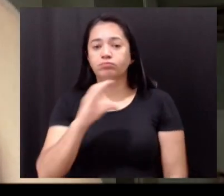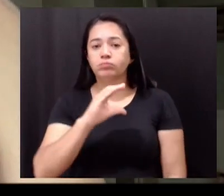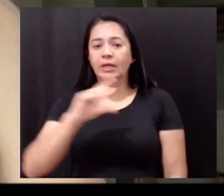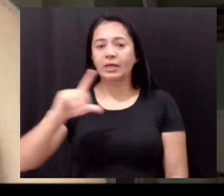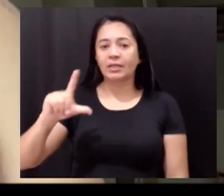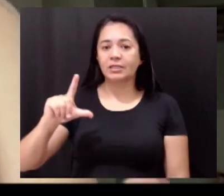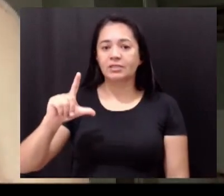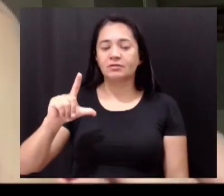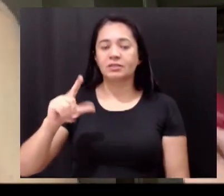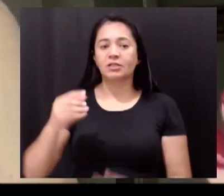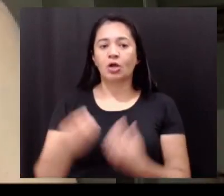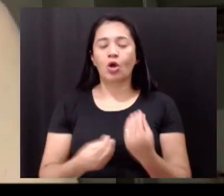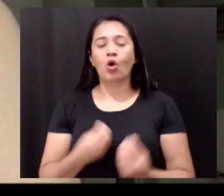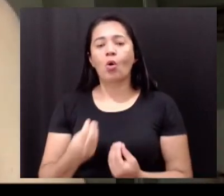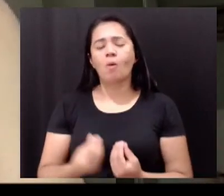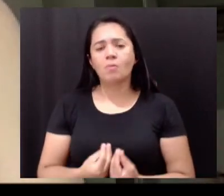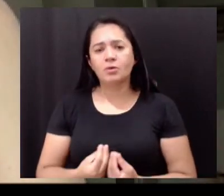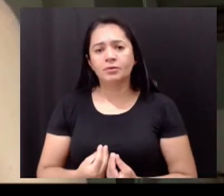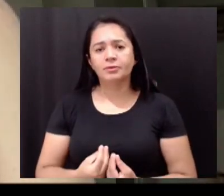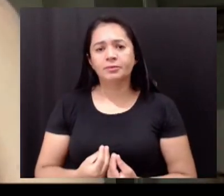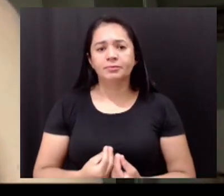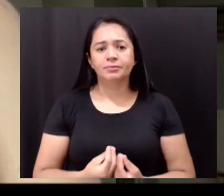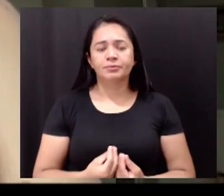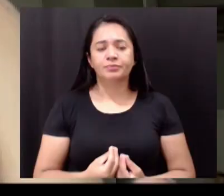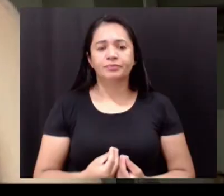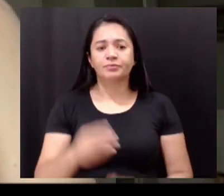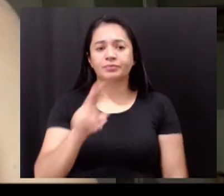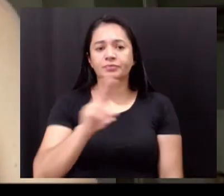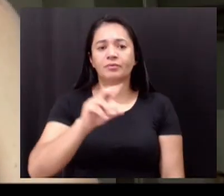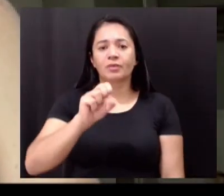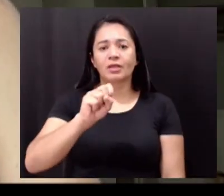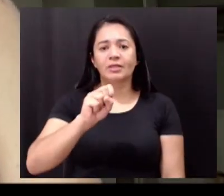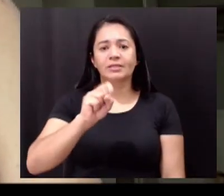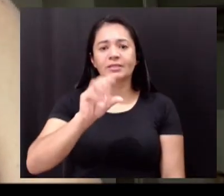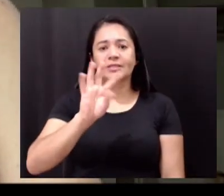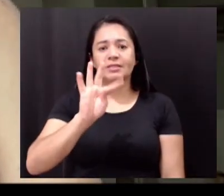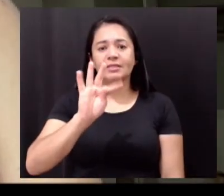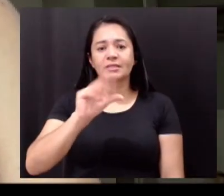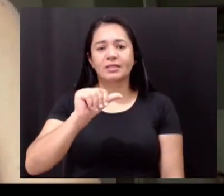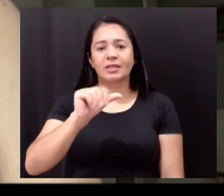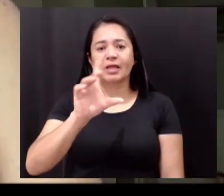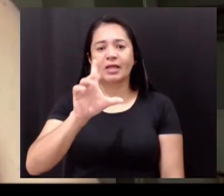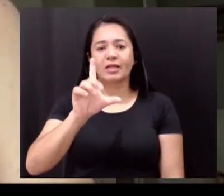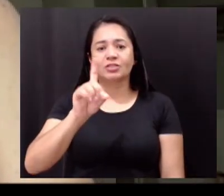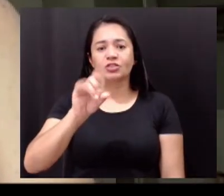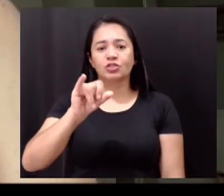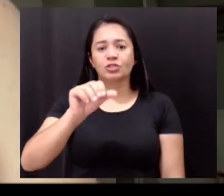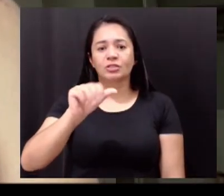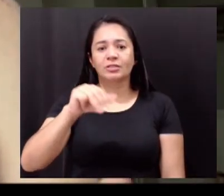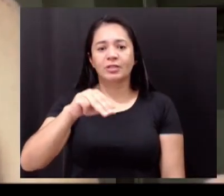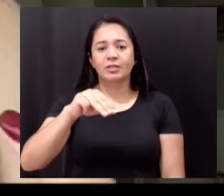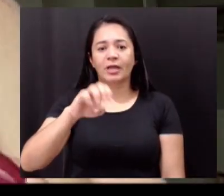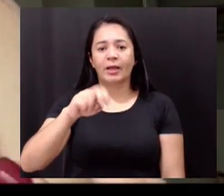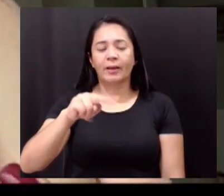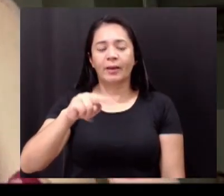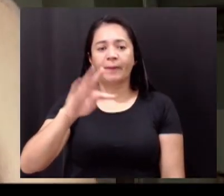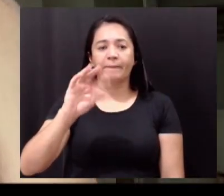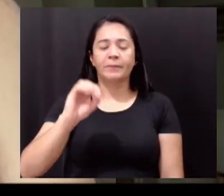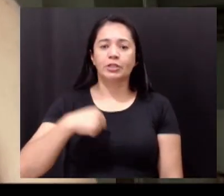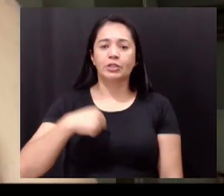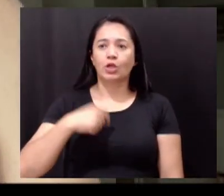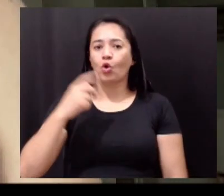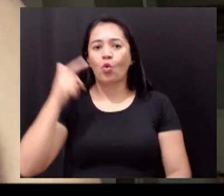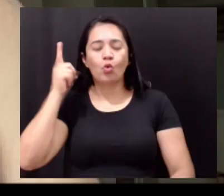nessa classificação, que é o chamado estadiamento, eu consigo determinar qual o tratamento que a minha paciente